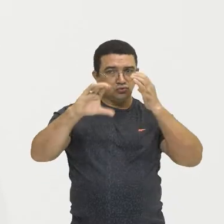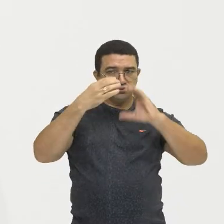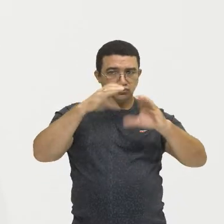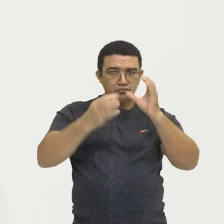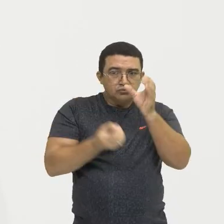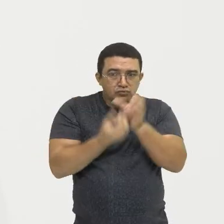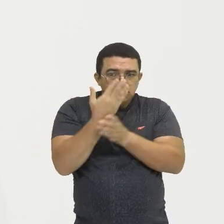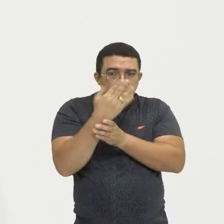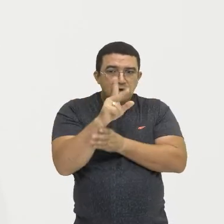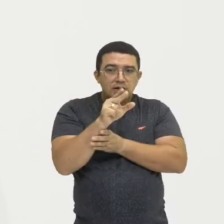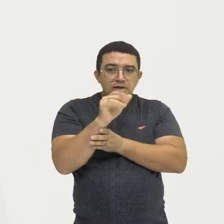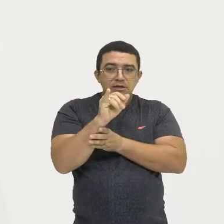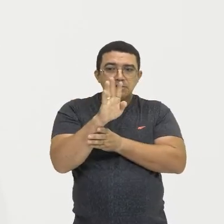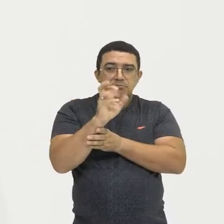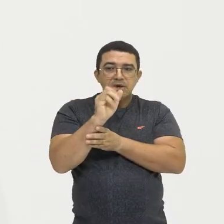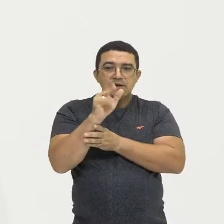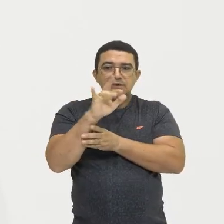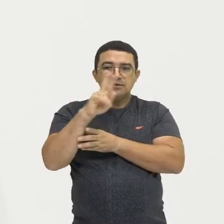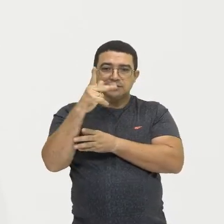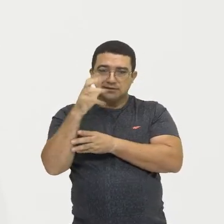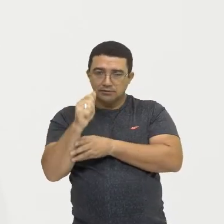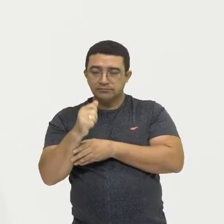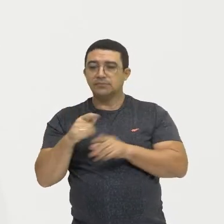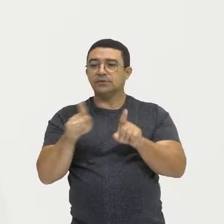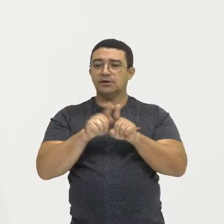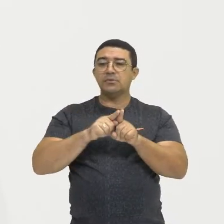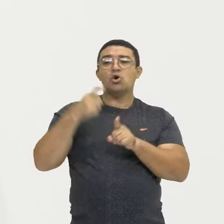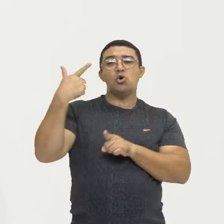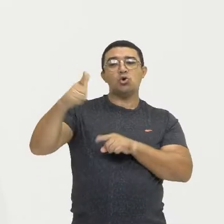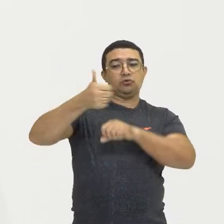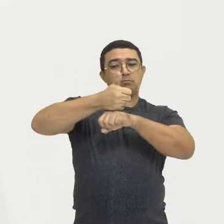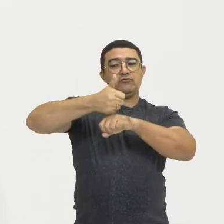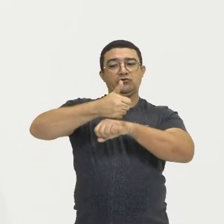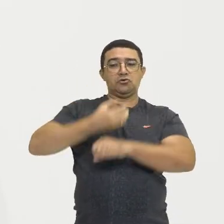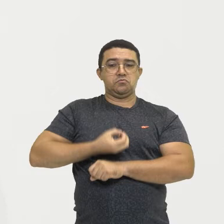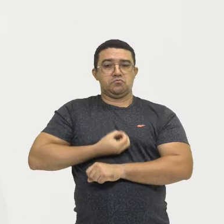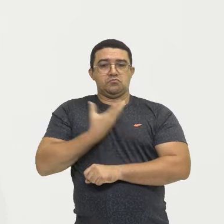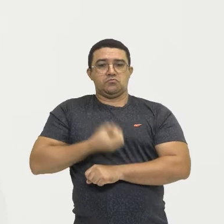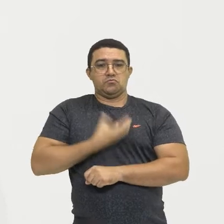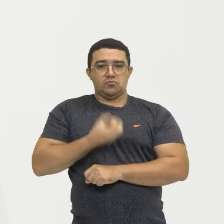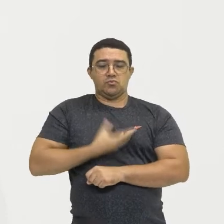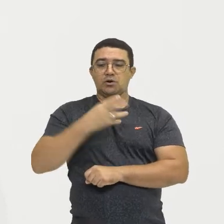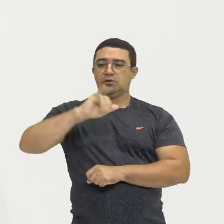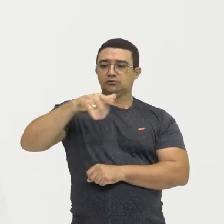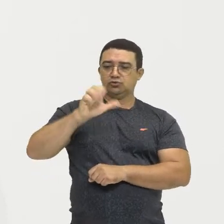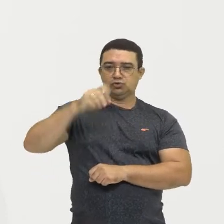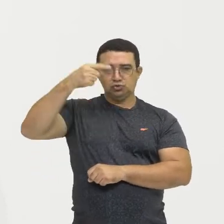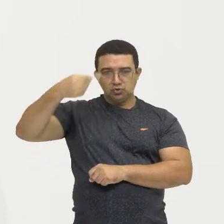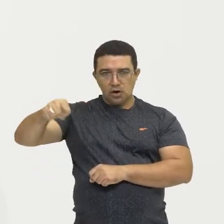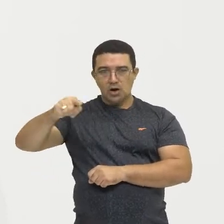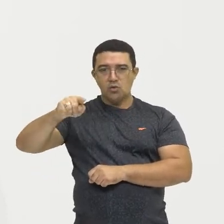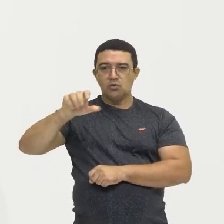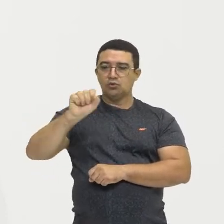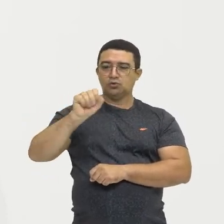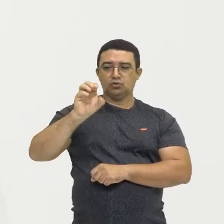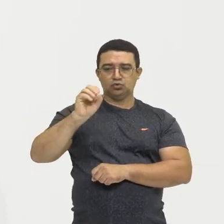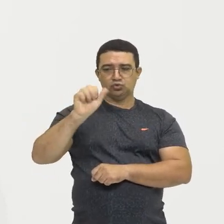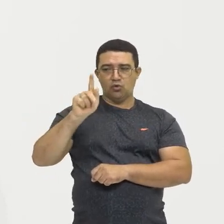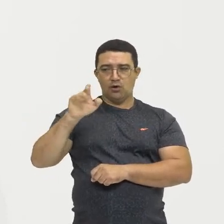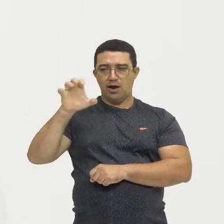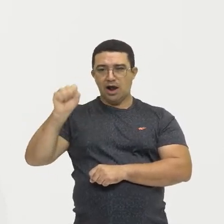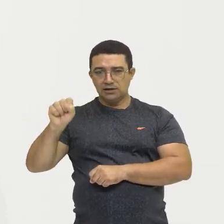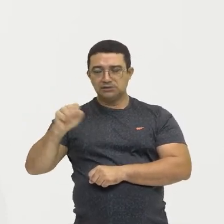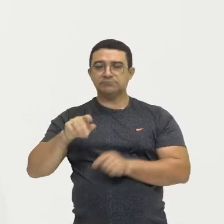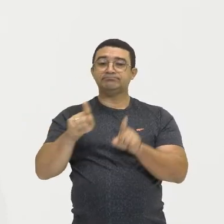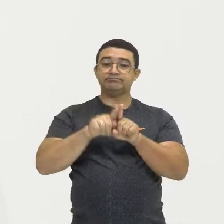Ribeirinha. Outro importante trovador é o João Soares Paiva, outro João Garcia de